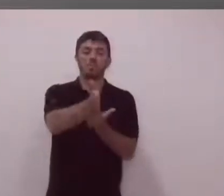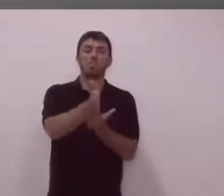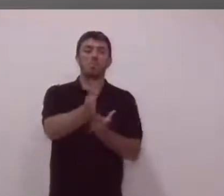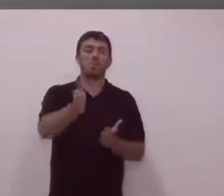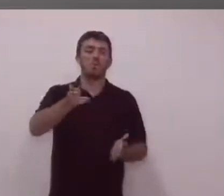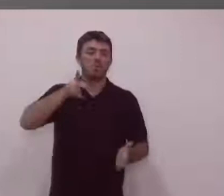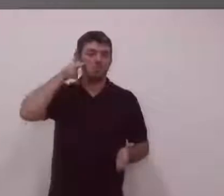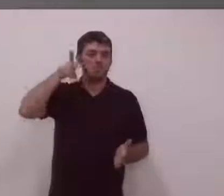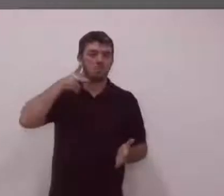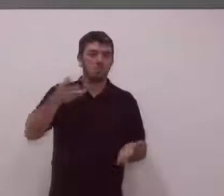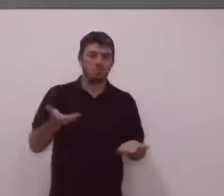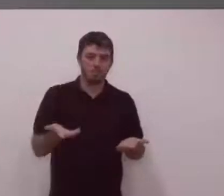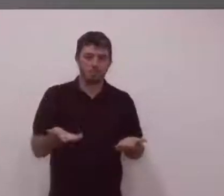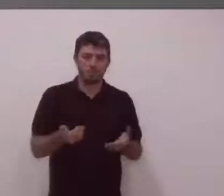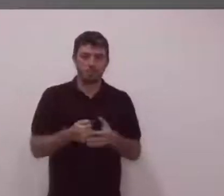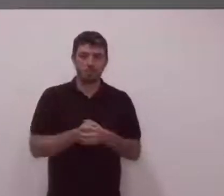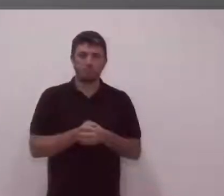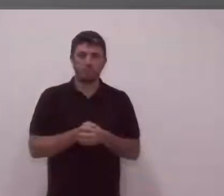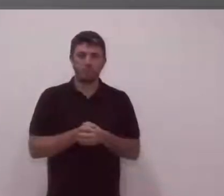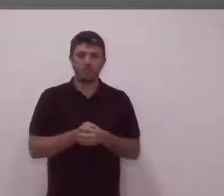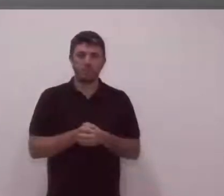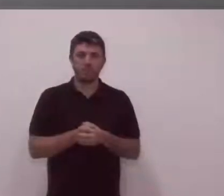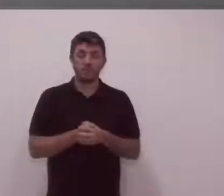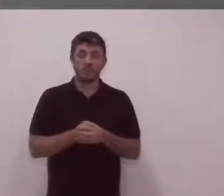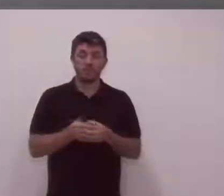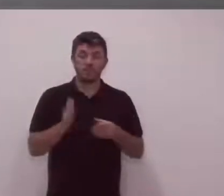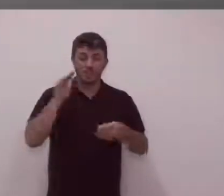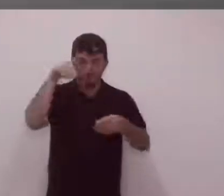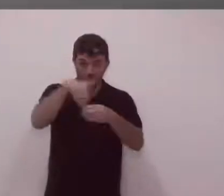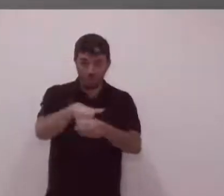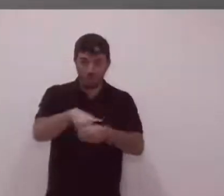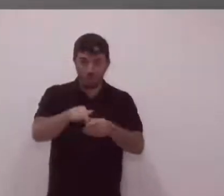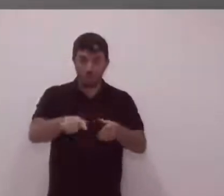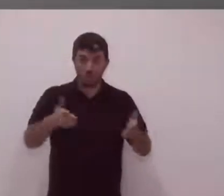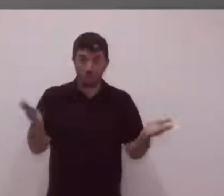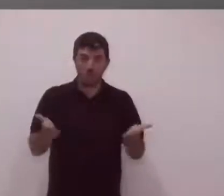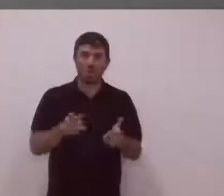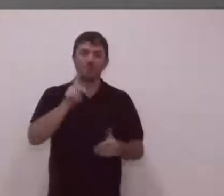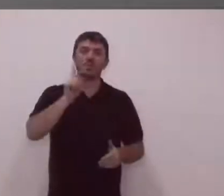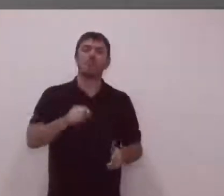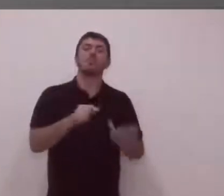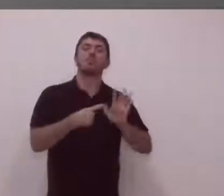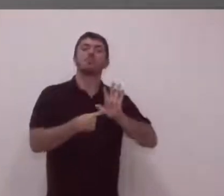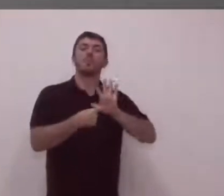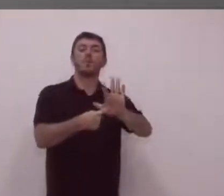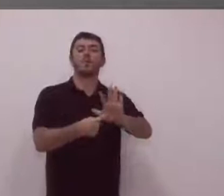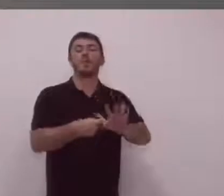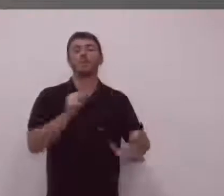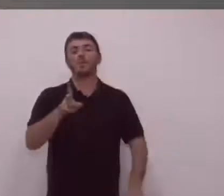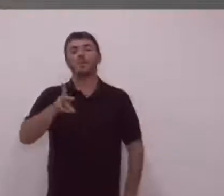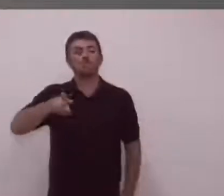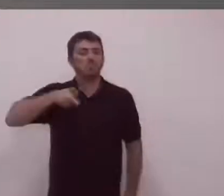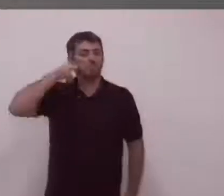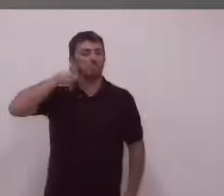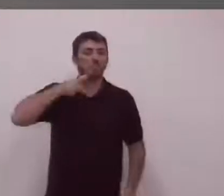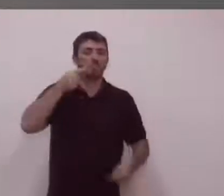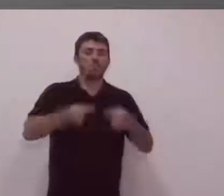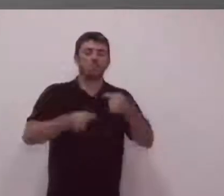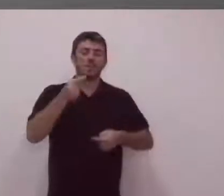essa votação de hoje tem esta finalidade prefeito se errou